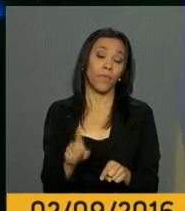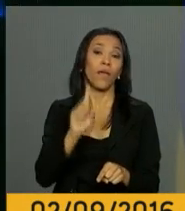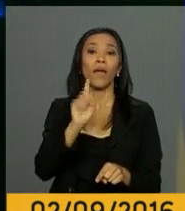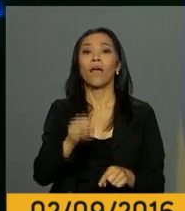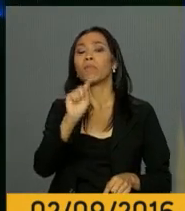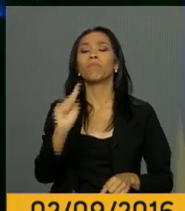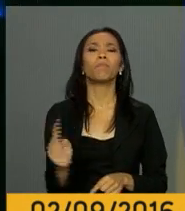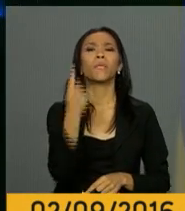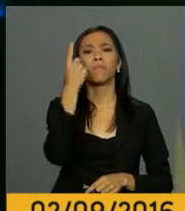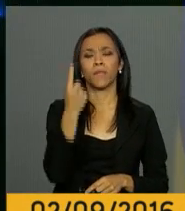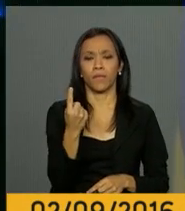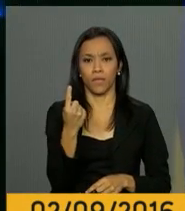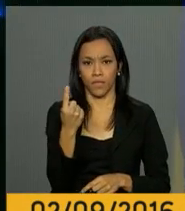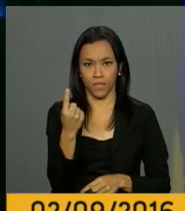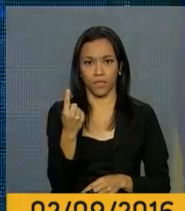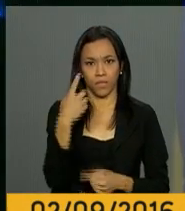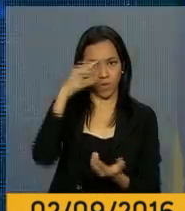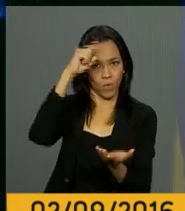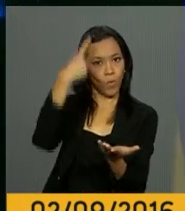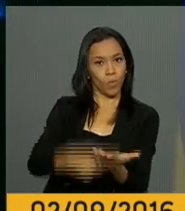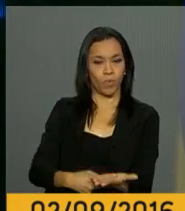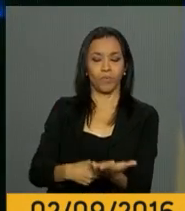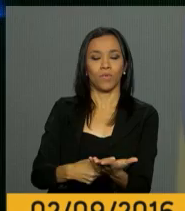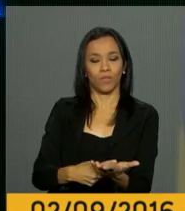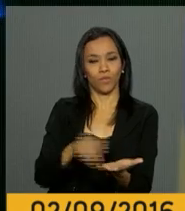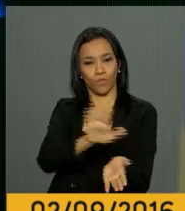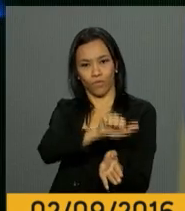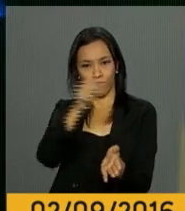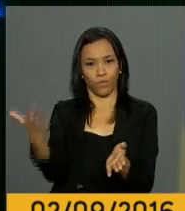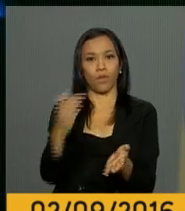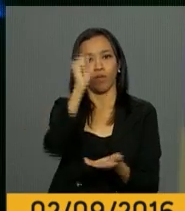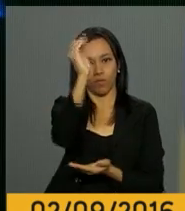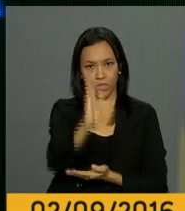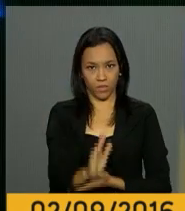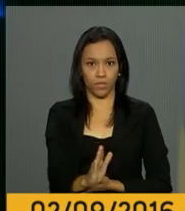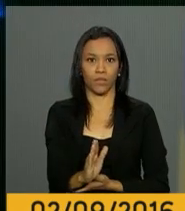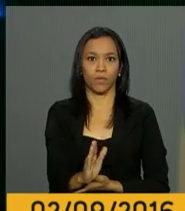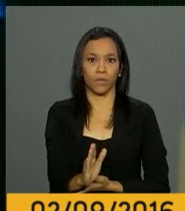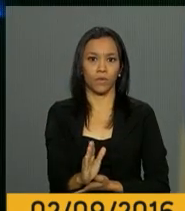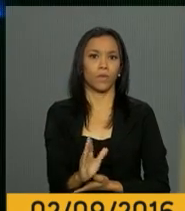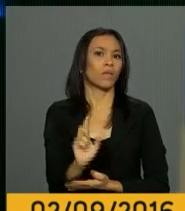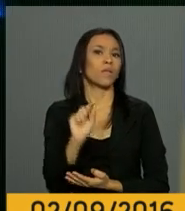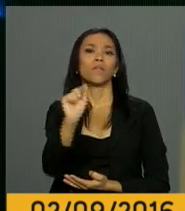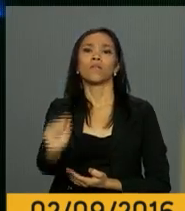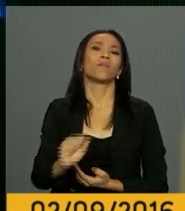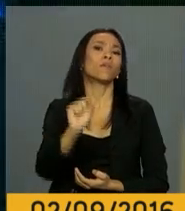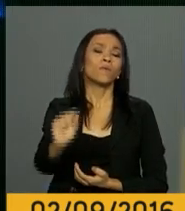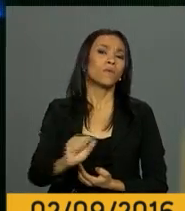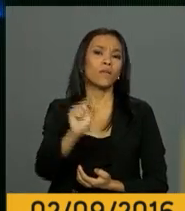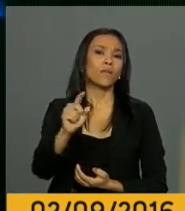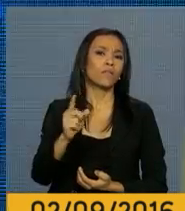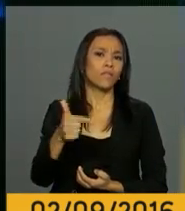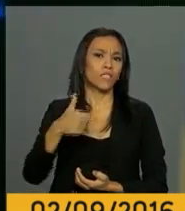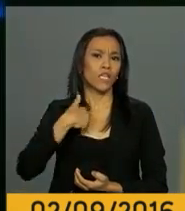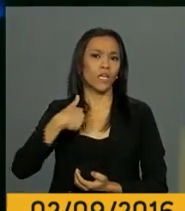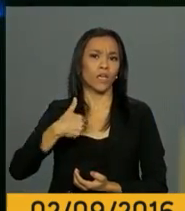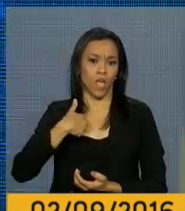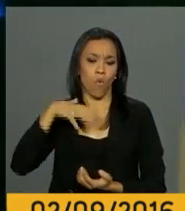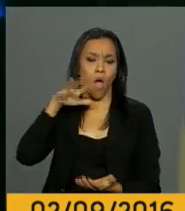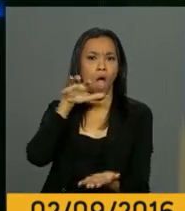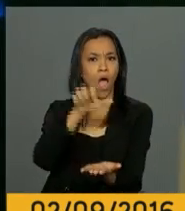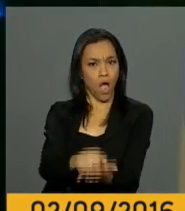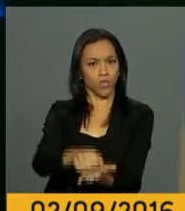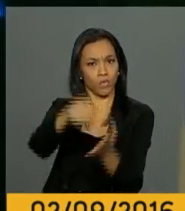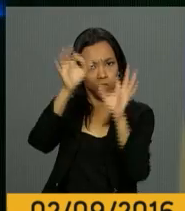primeira missão internacional que conduzo desde que assumi em caráter